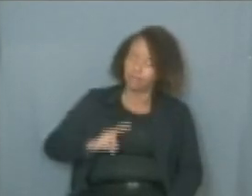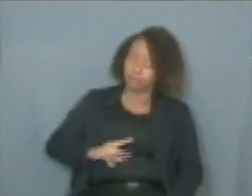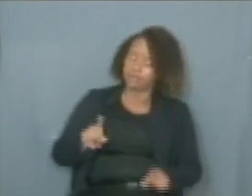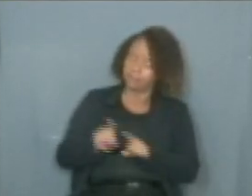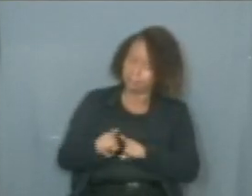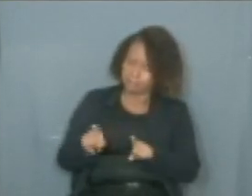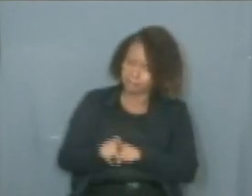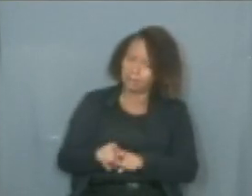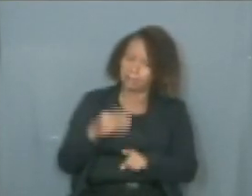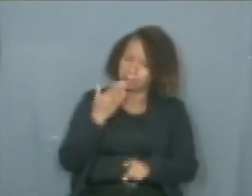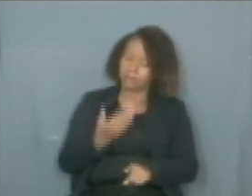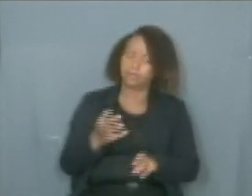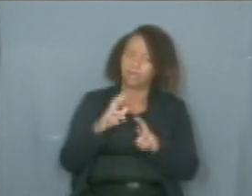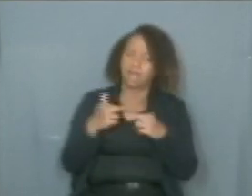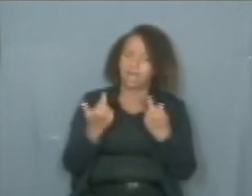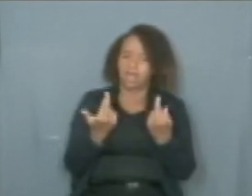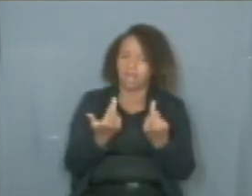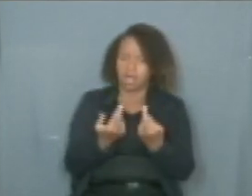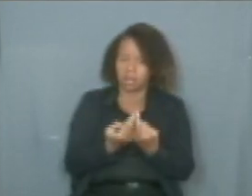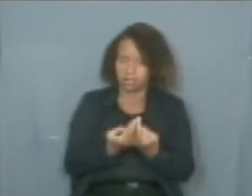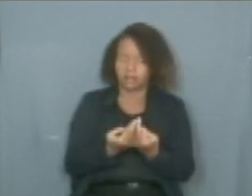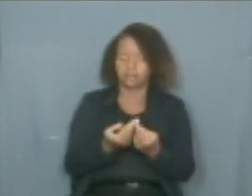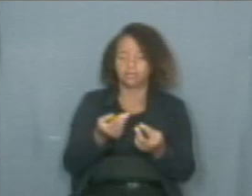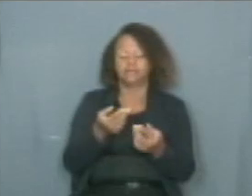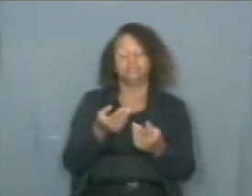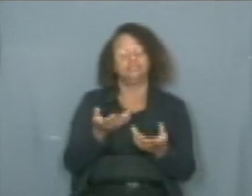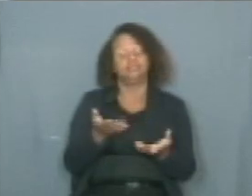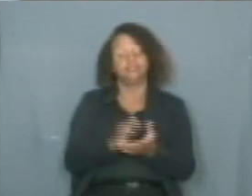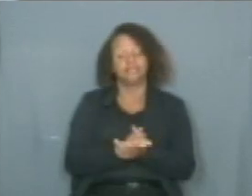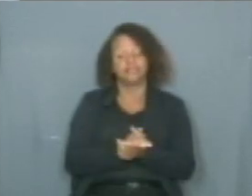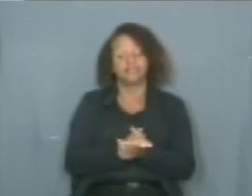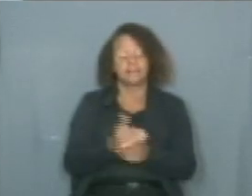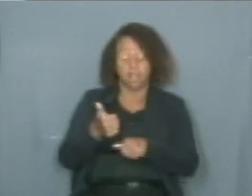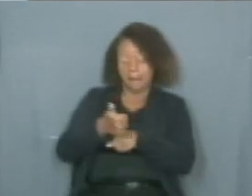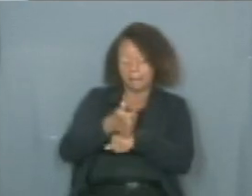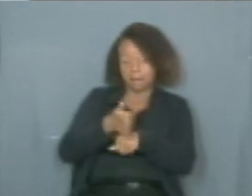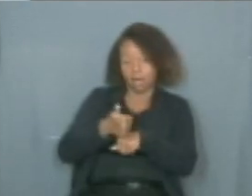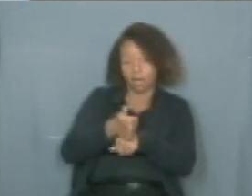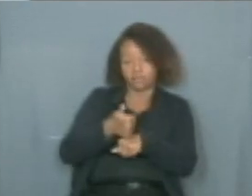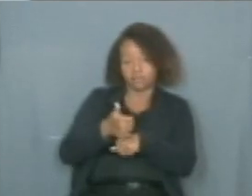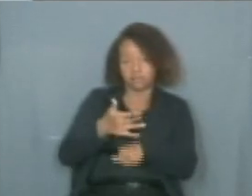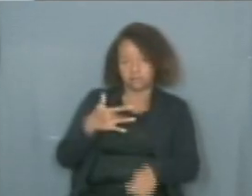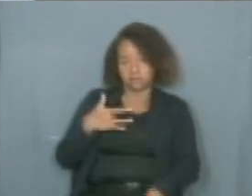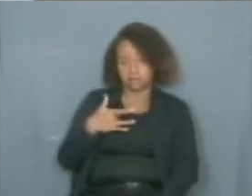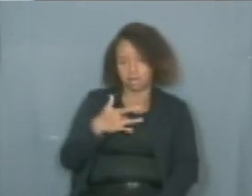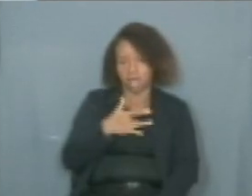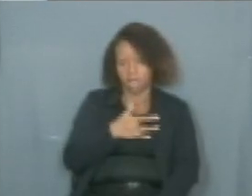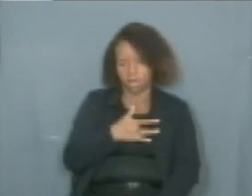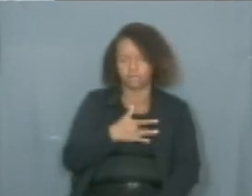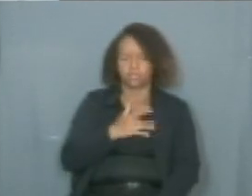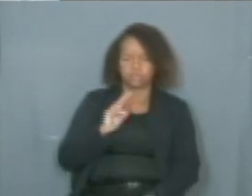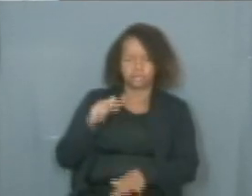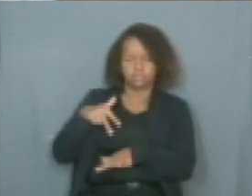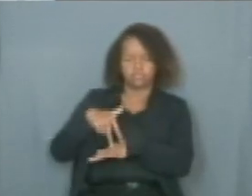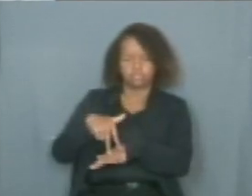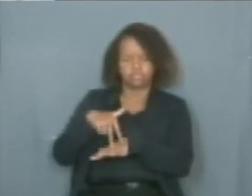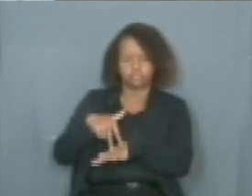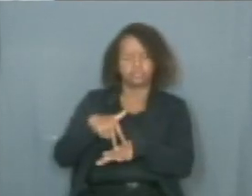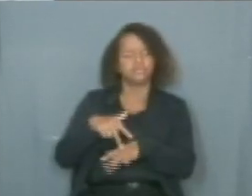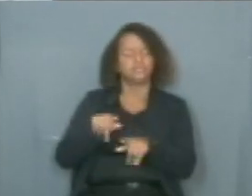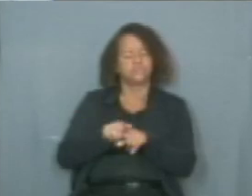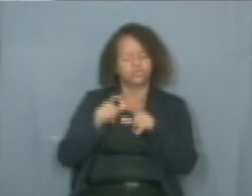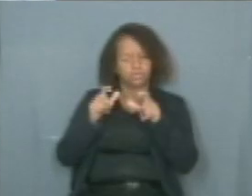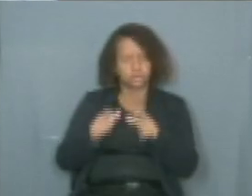solicitou uma reunião em homenagem aos profissionais de saúde que atuam na área do